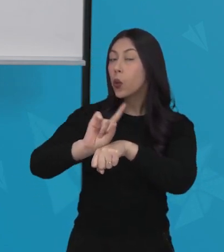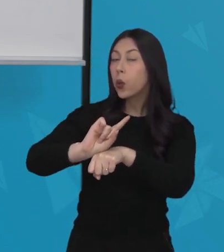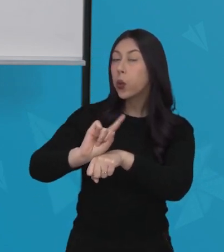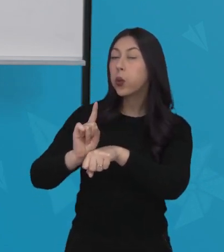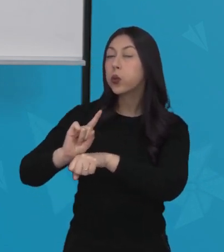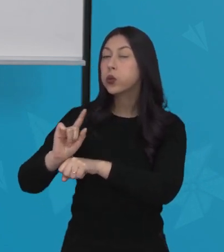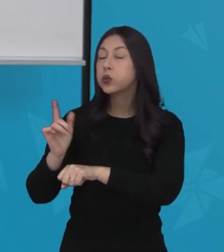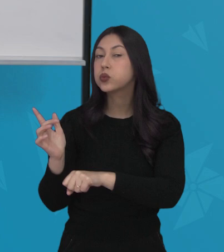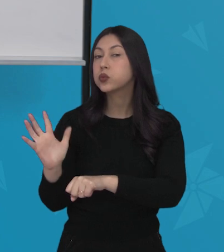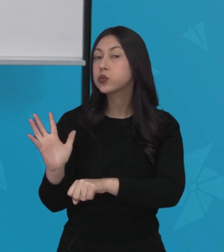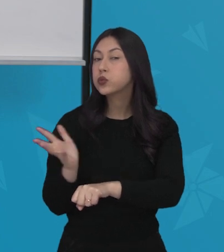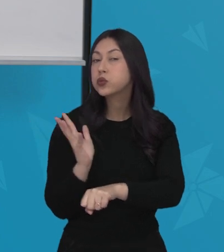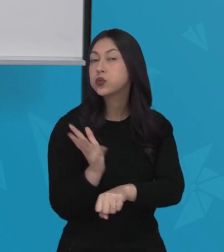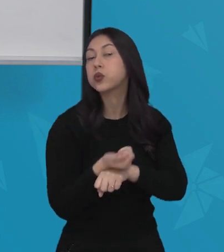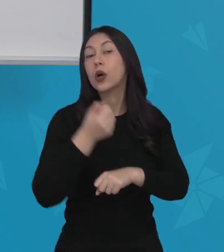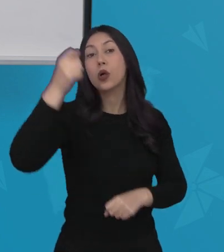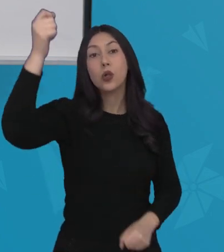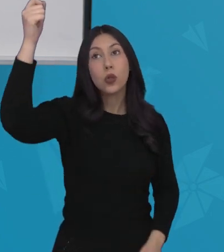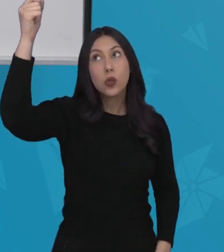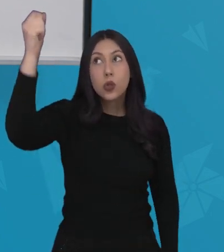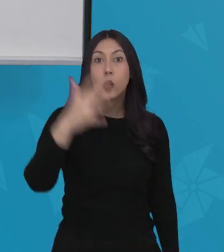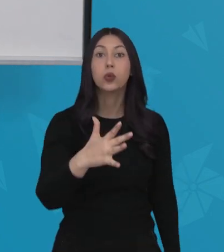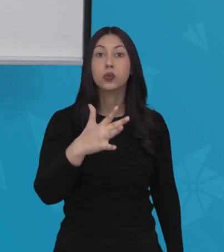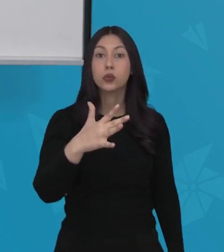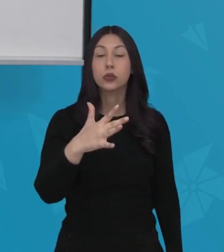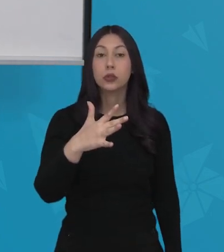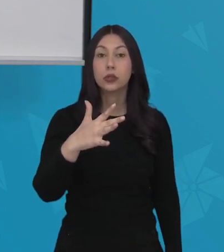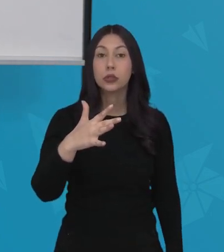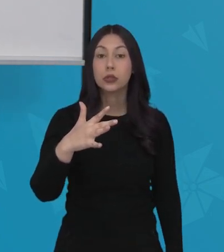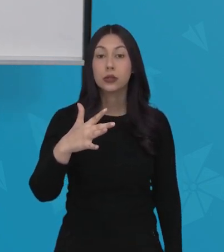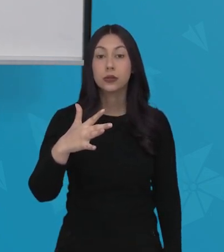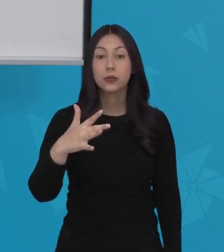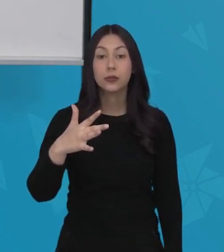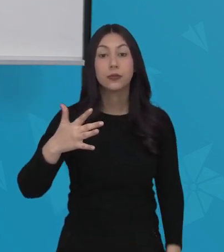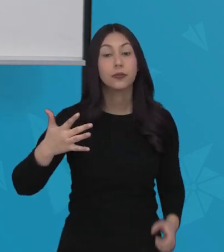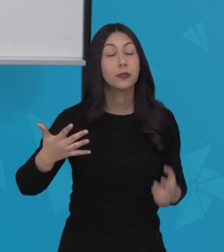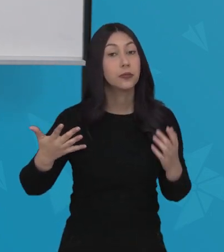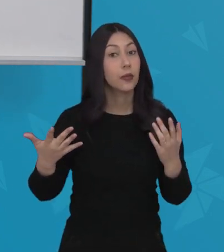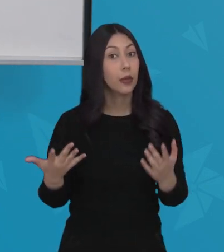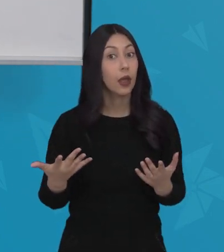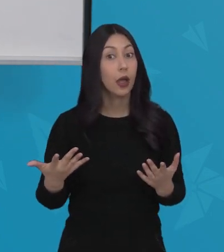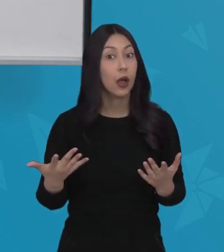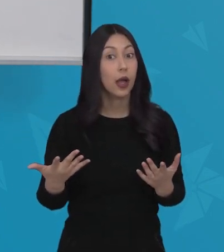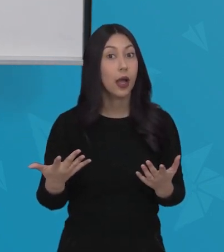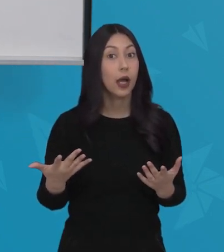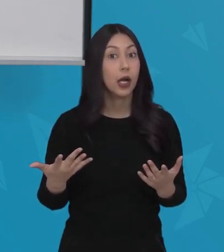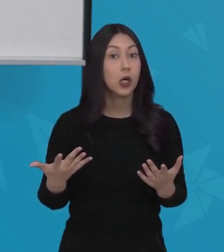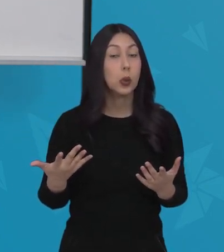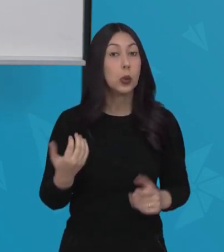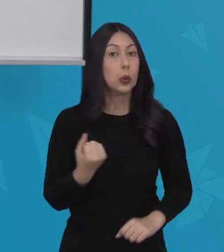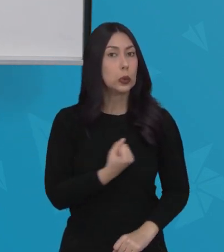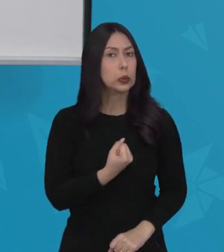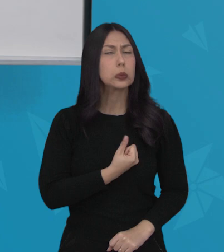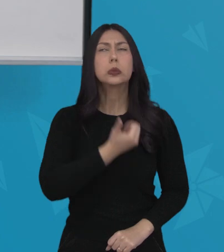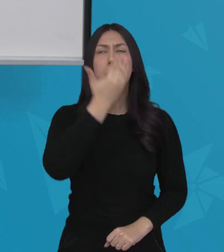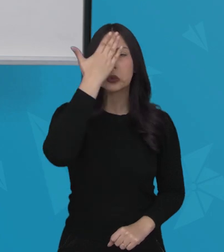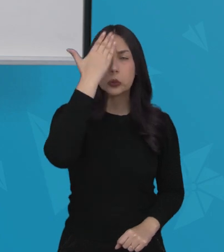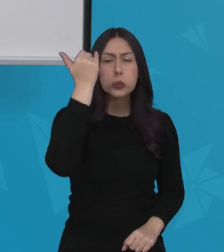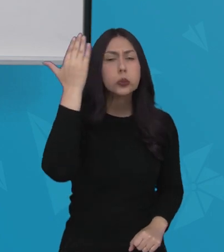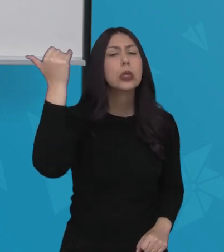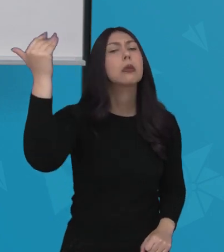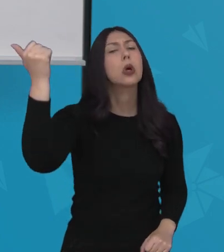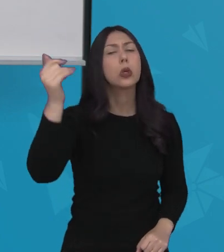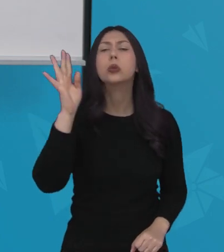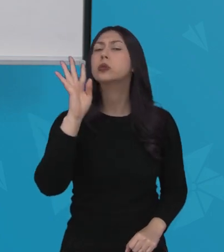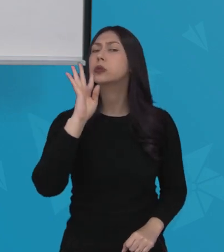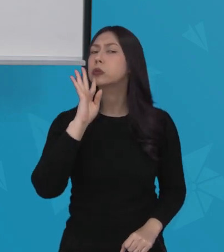vou chamar de velocidade da luz. A velocidade da luz é uma constante física muito famosa e muito